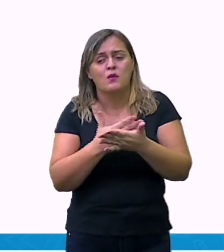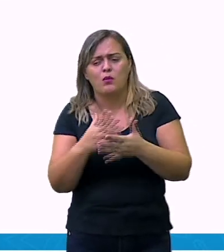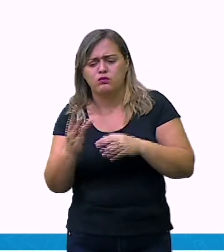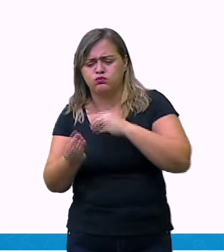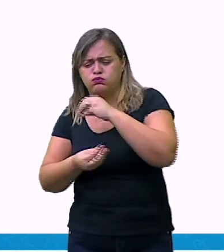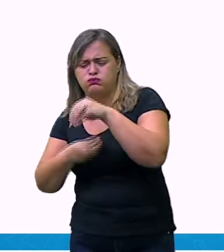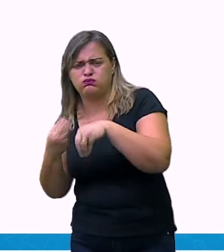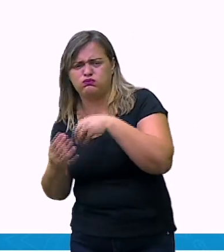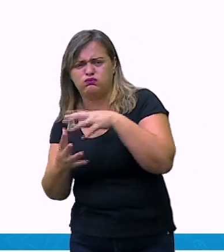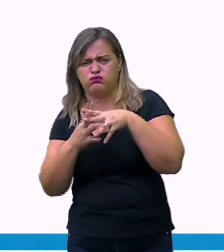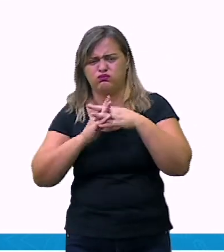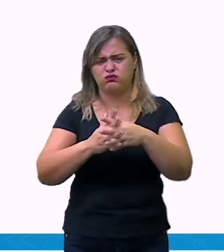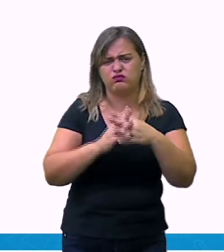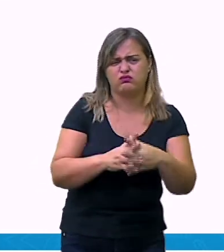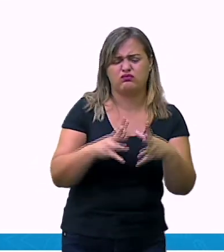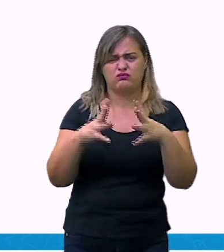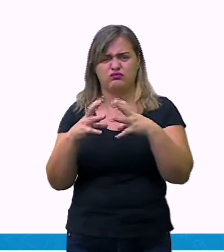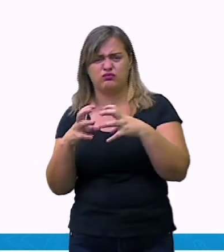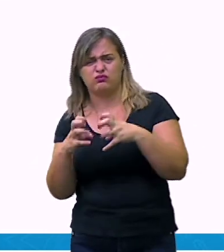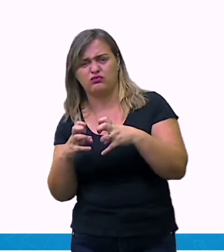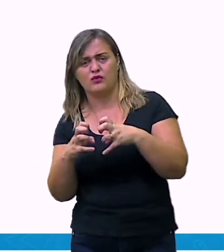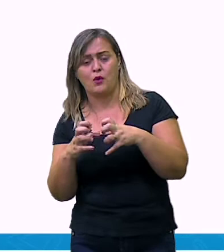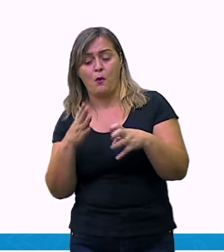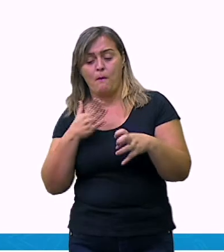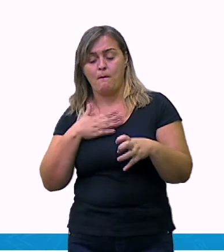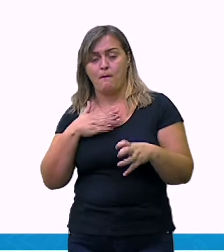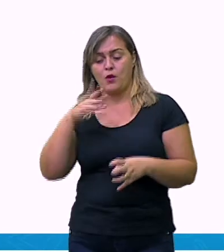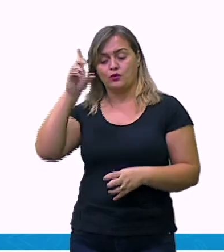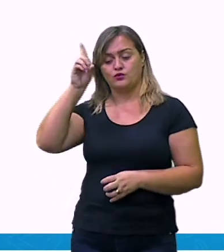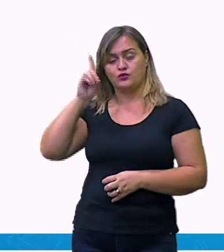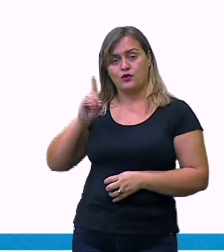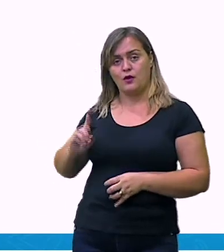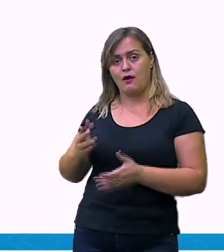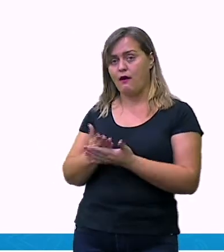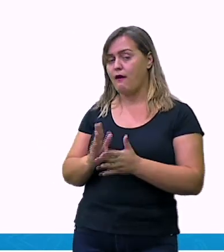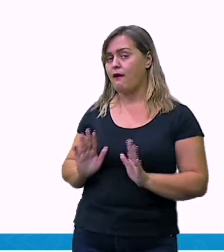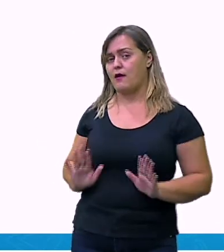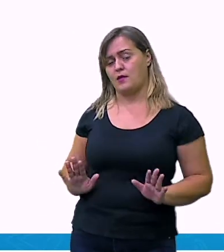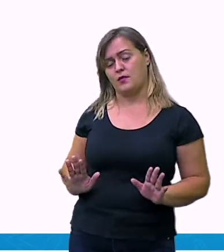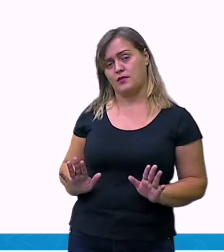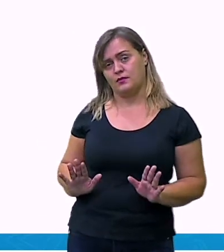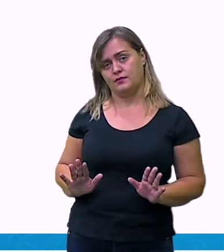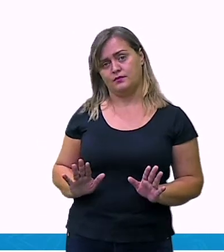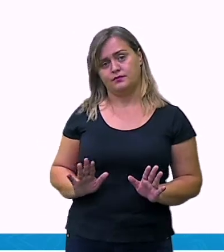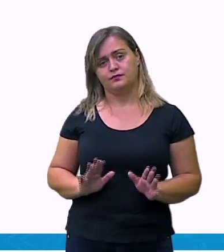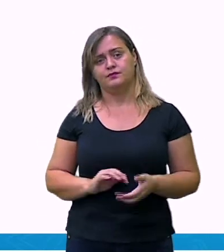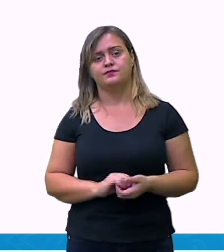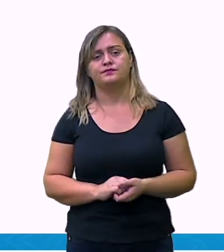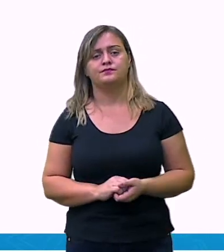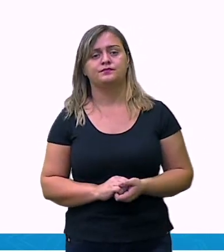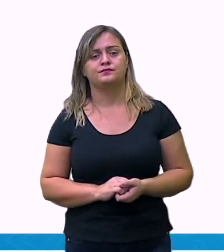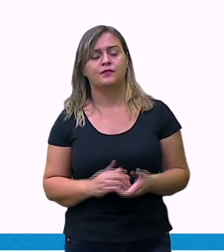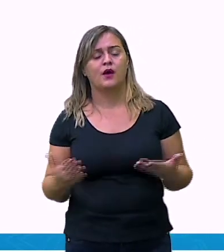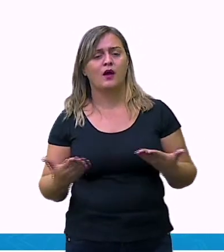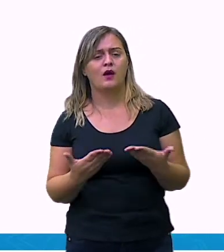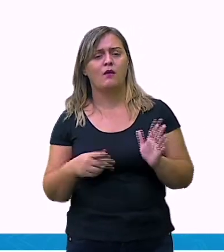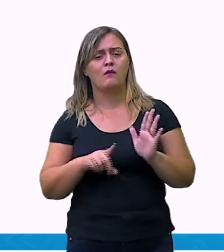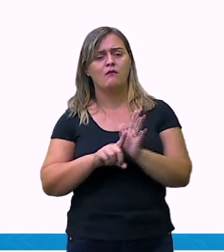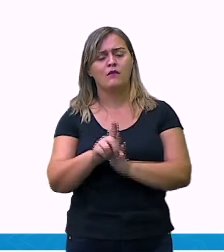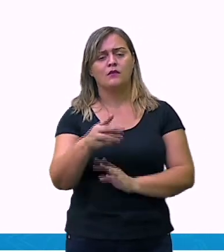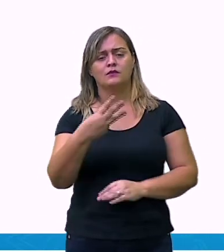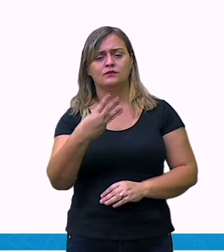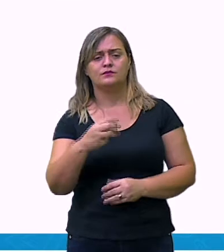já estou aqui fora do meu direito. Questão 3. Uma pessoa, ao